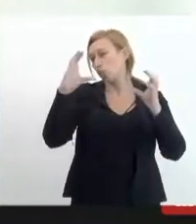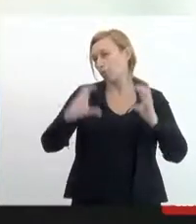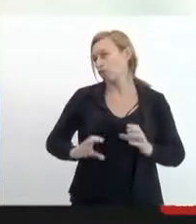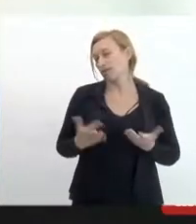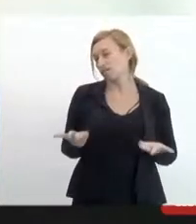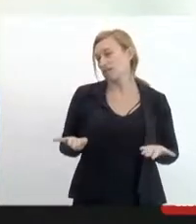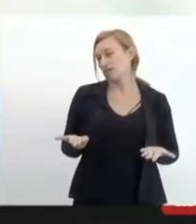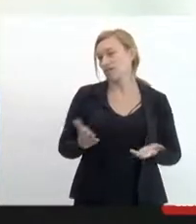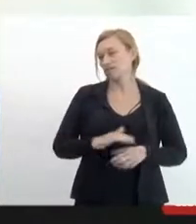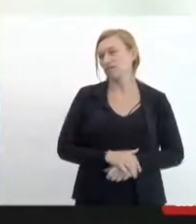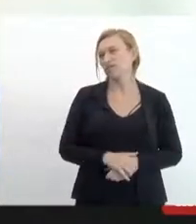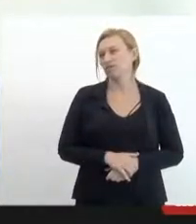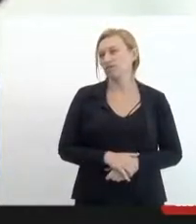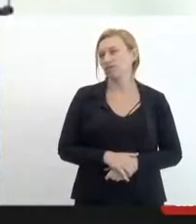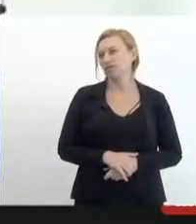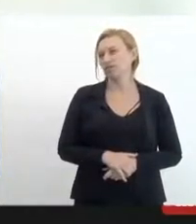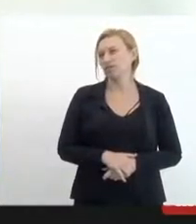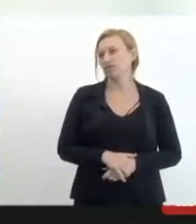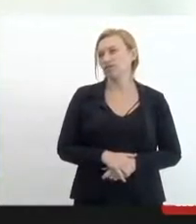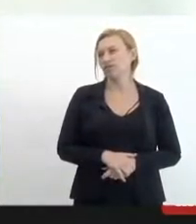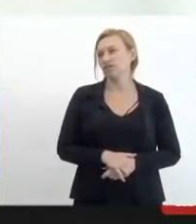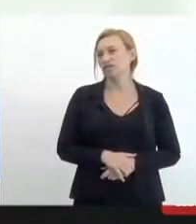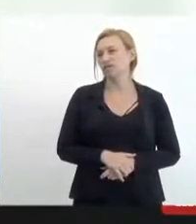comportamento constante.